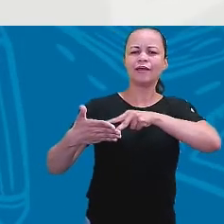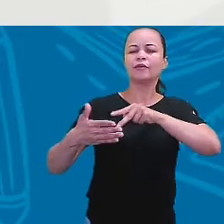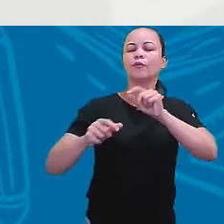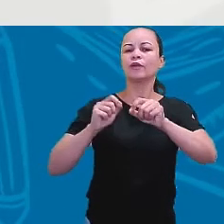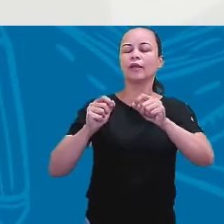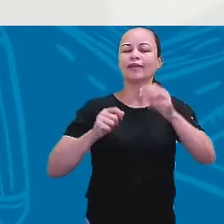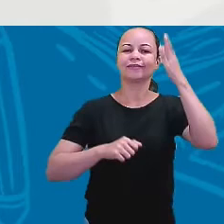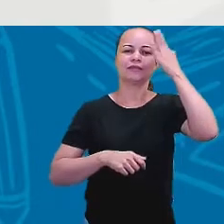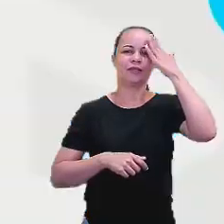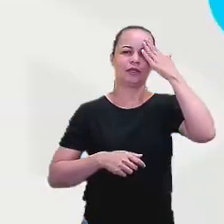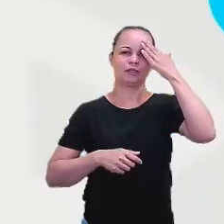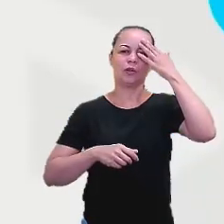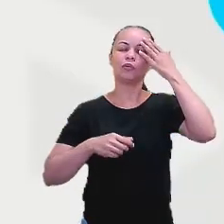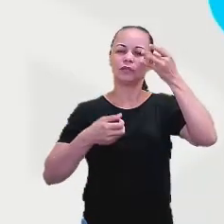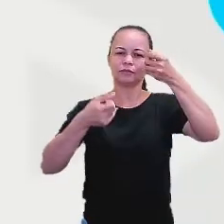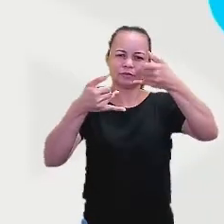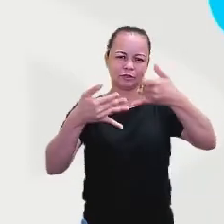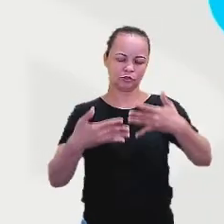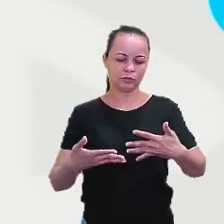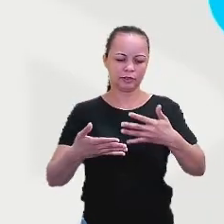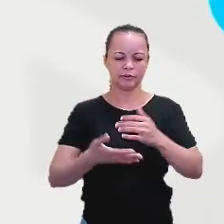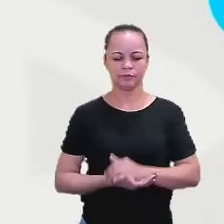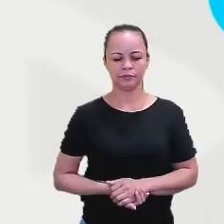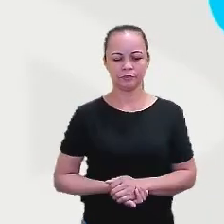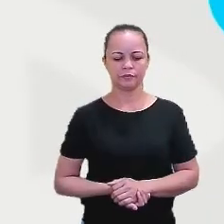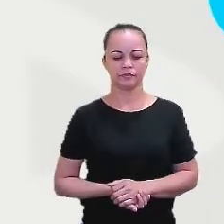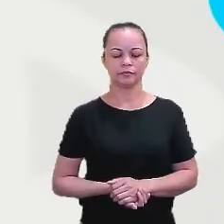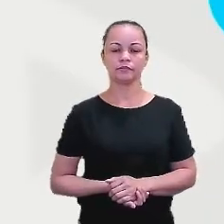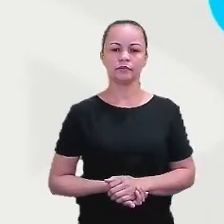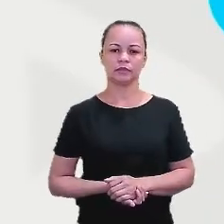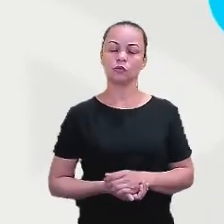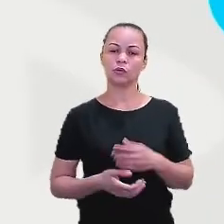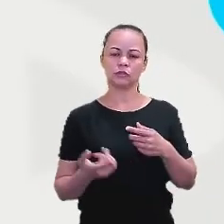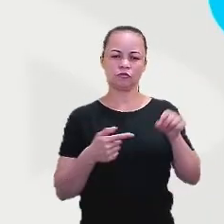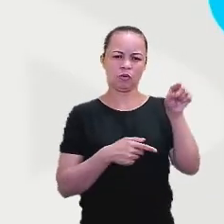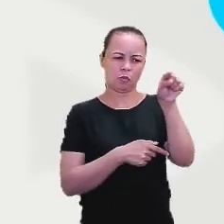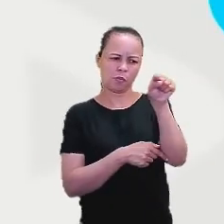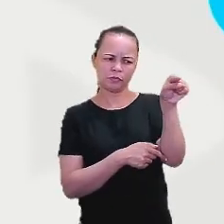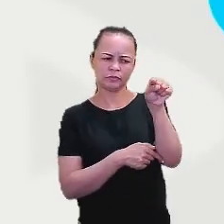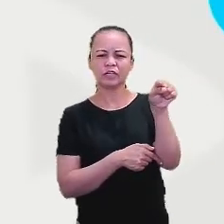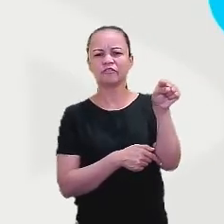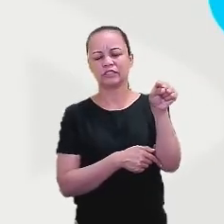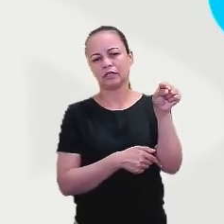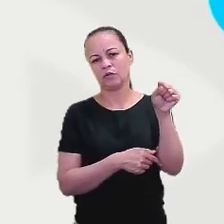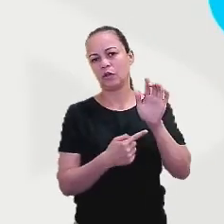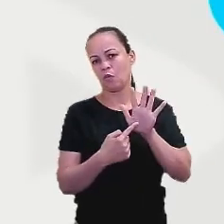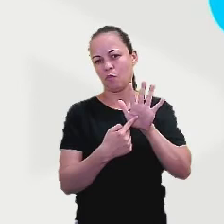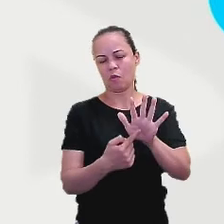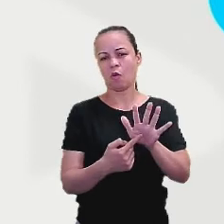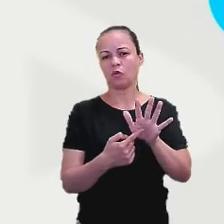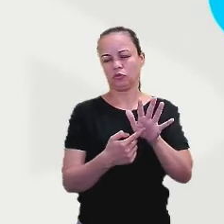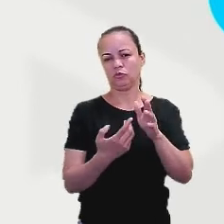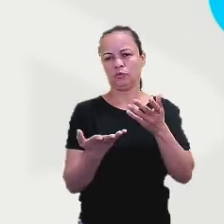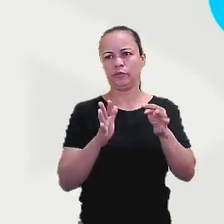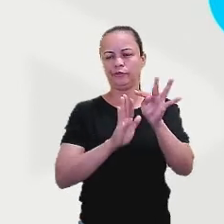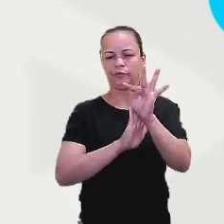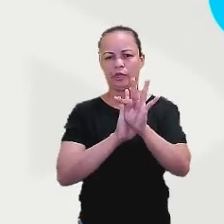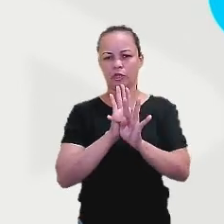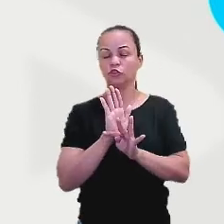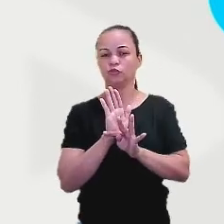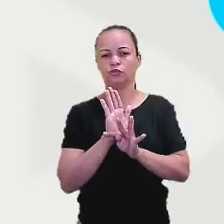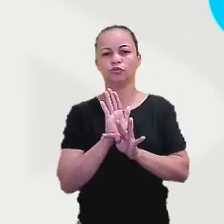passar. Então, quando eu coloco travessão ali, geralmente em textos narrativos,